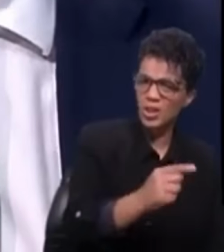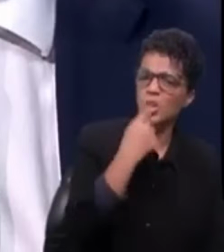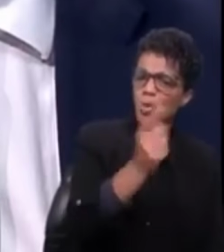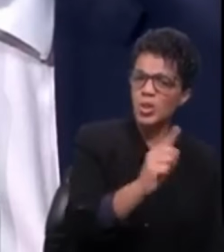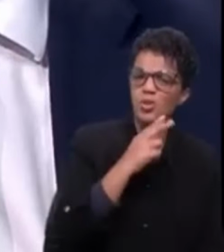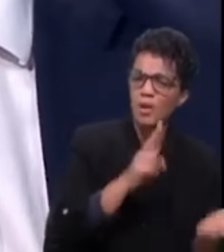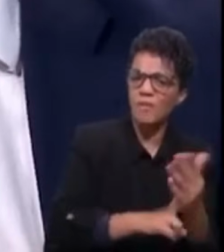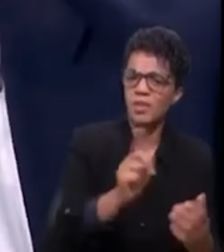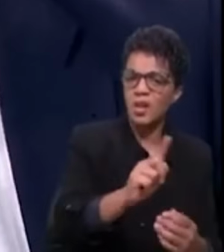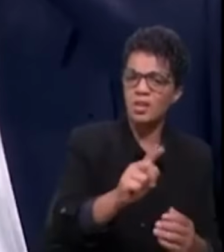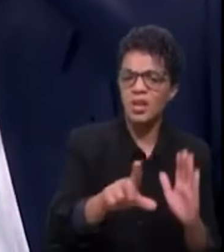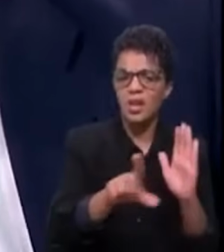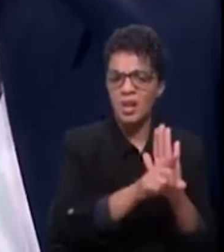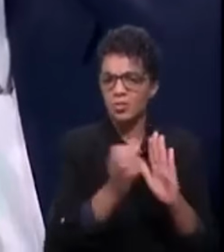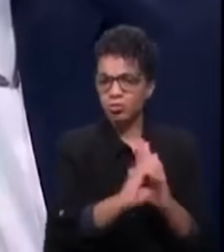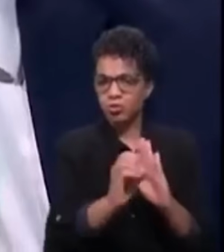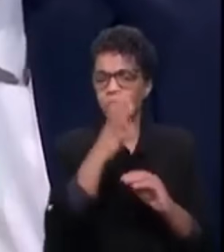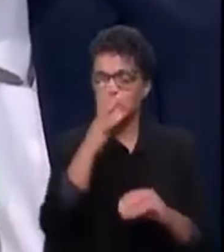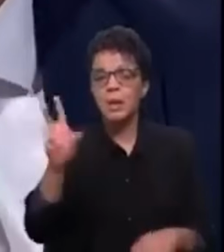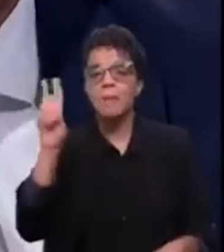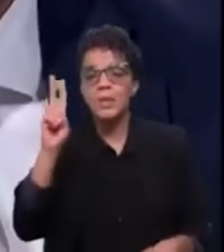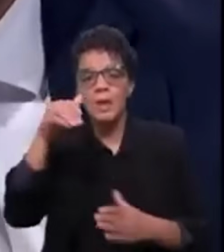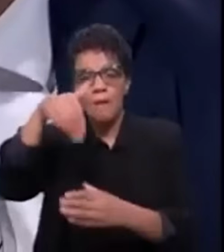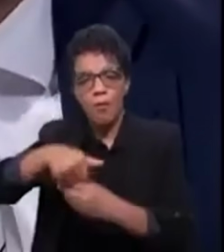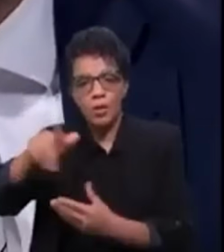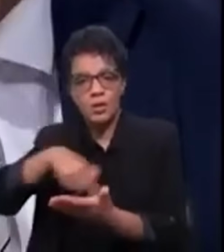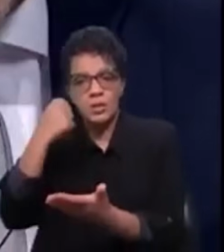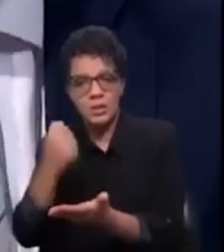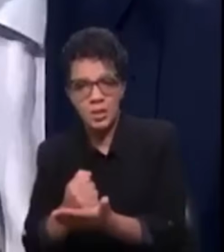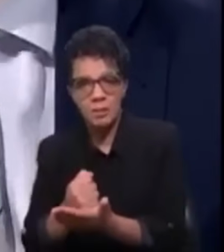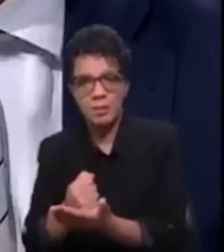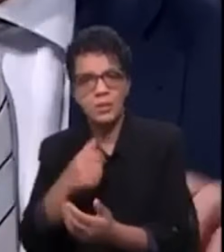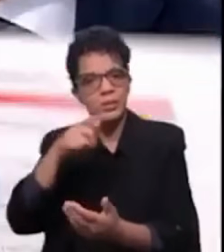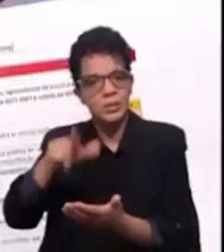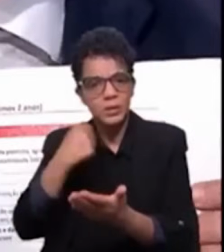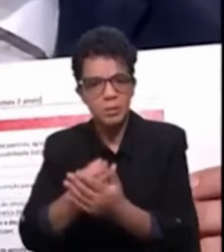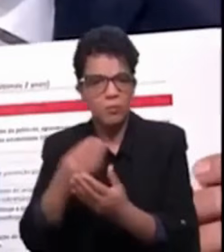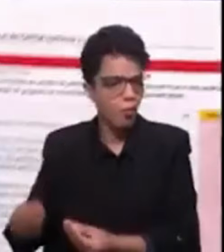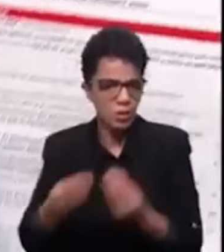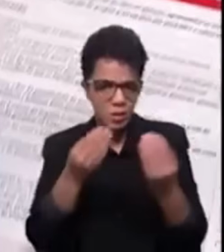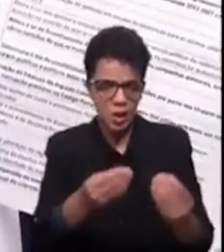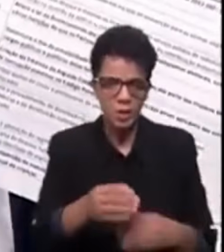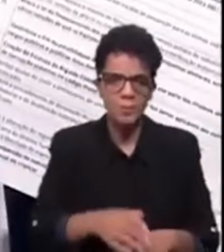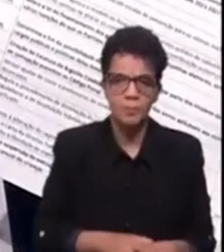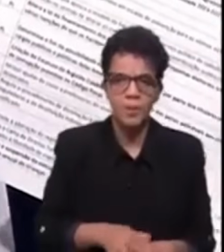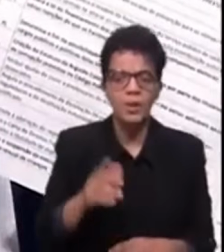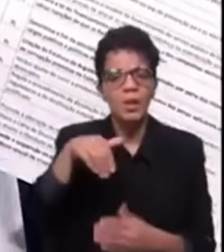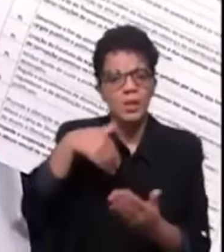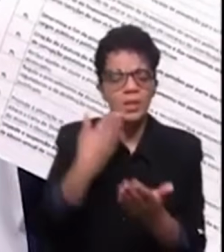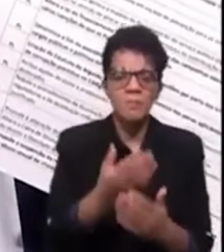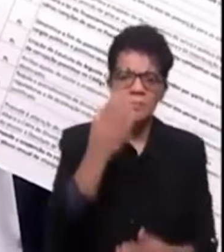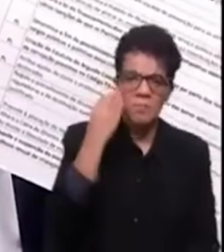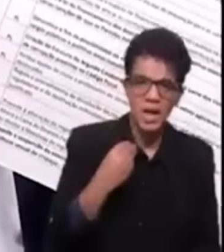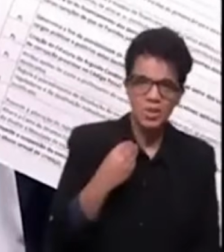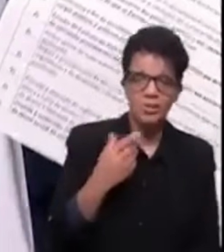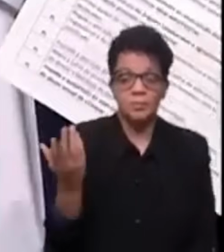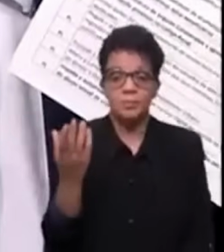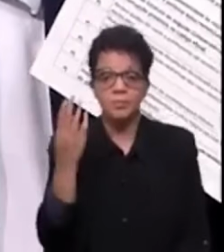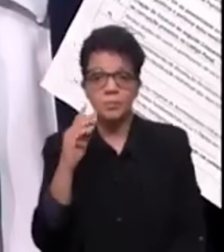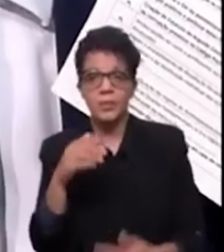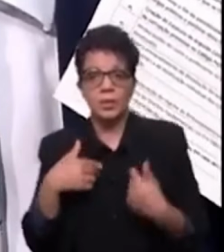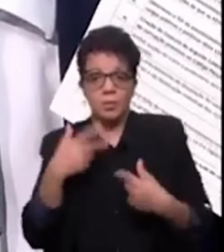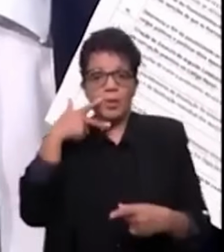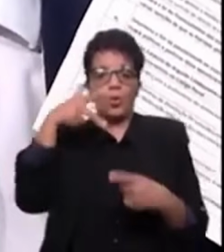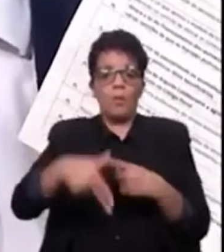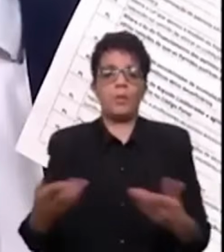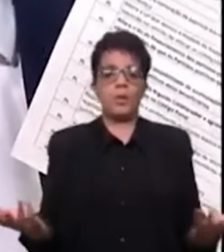nenhuma alteração legal Ness sistematicamente eu posso L entregar se quiser sistematic Lu está